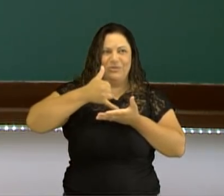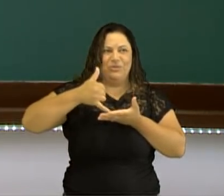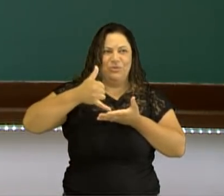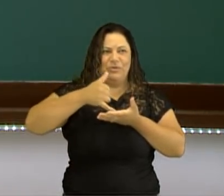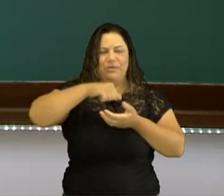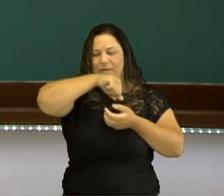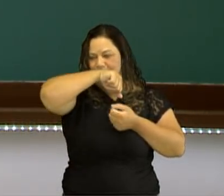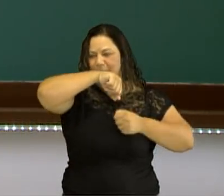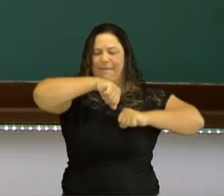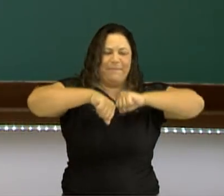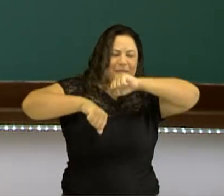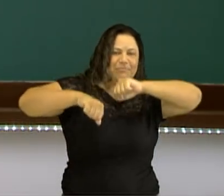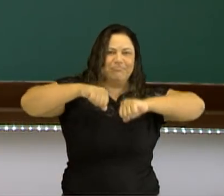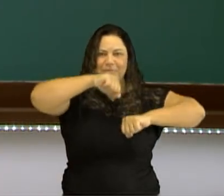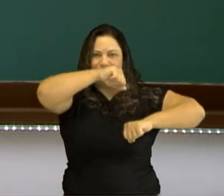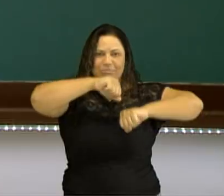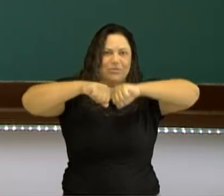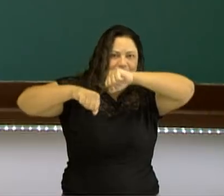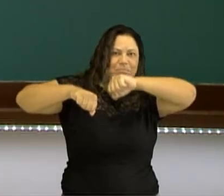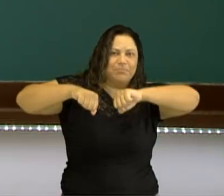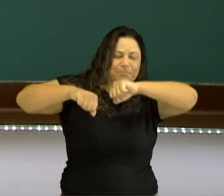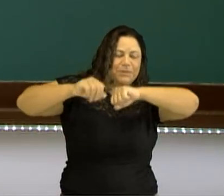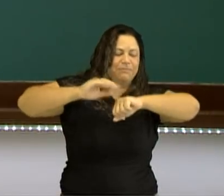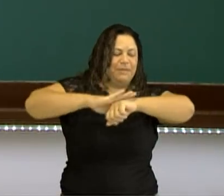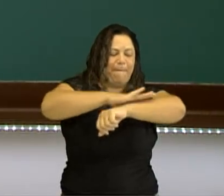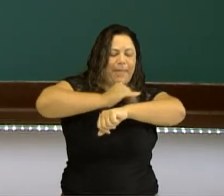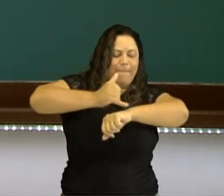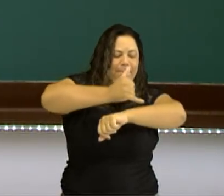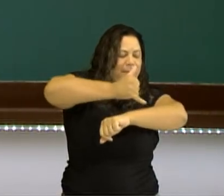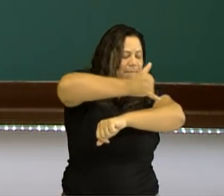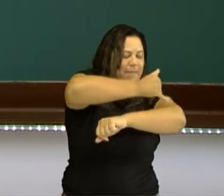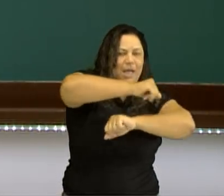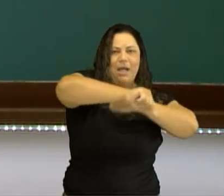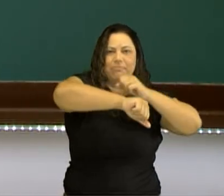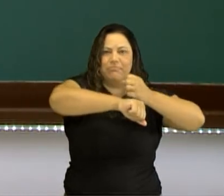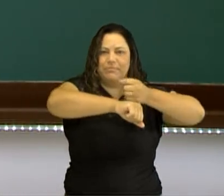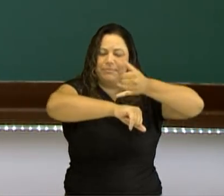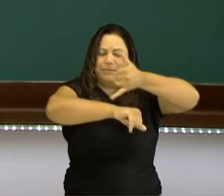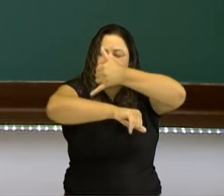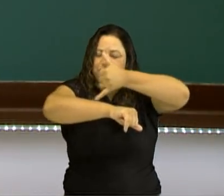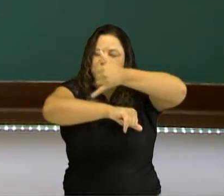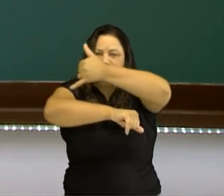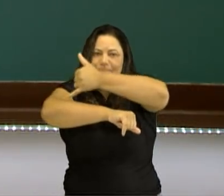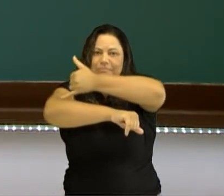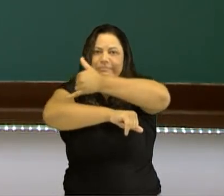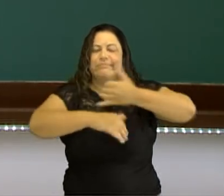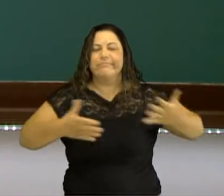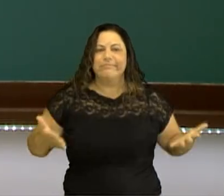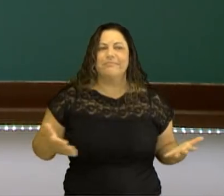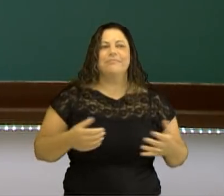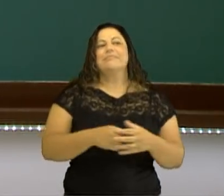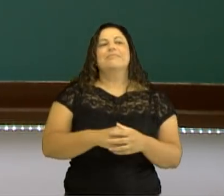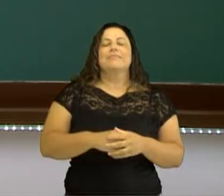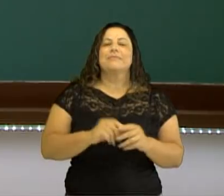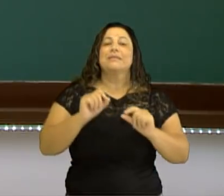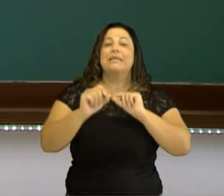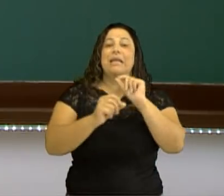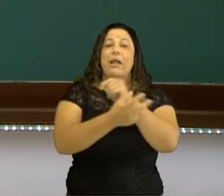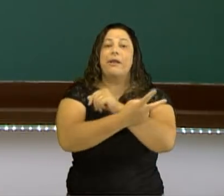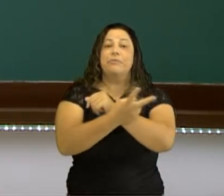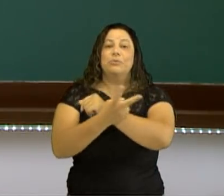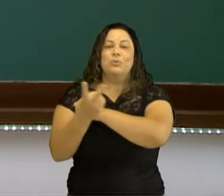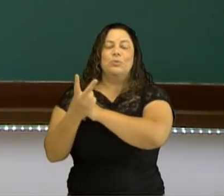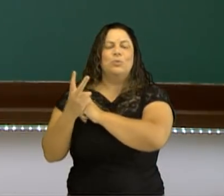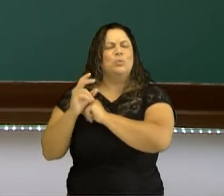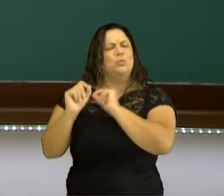cera, que é feita de lipídios. E essa cera, ela faz uma capa protetora que é hidrorrepelente. O